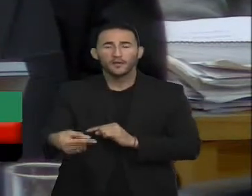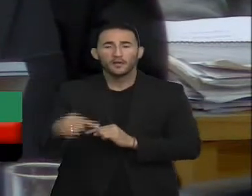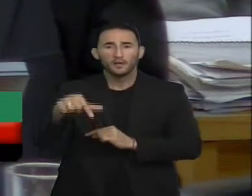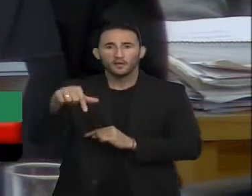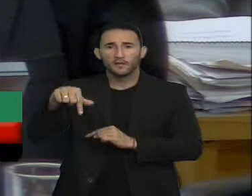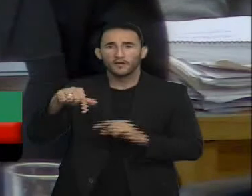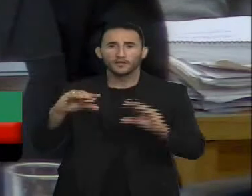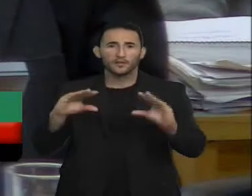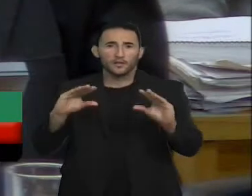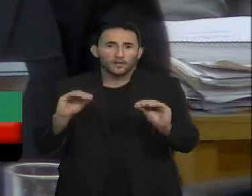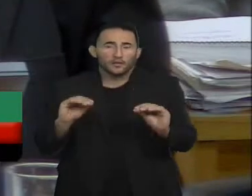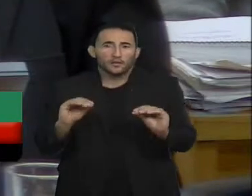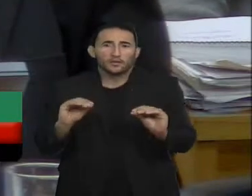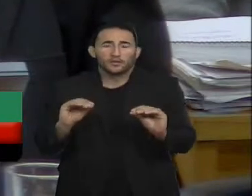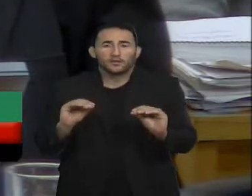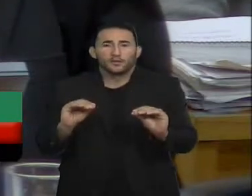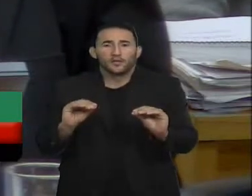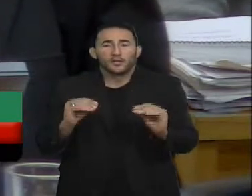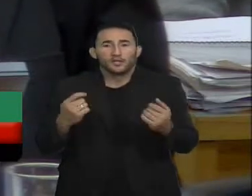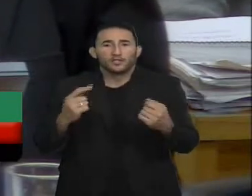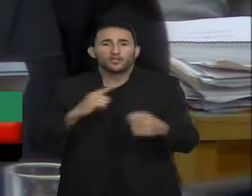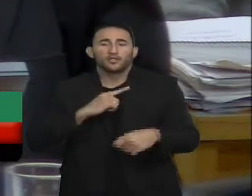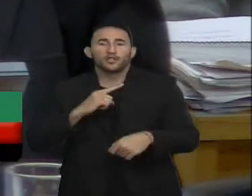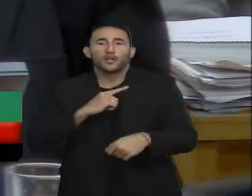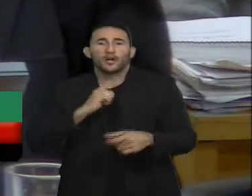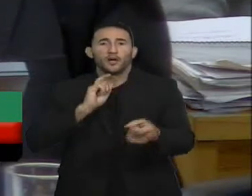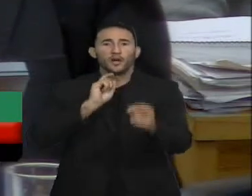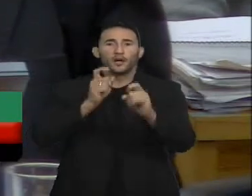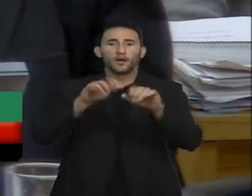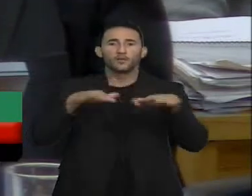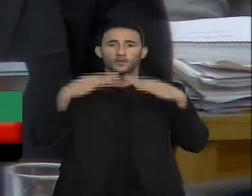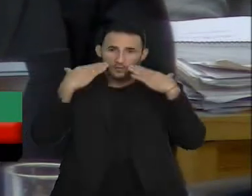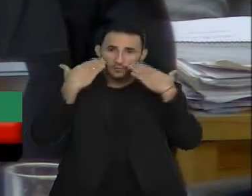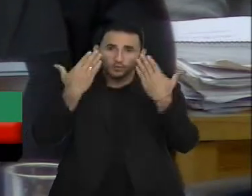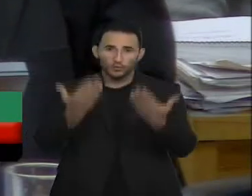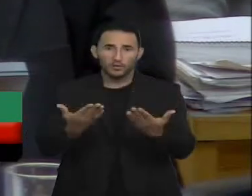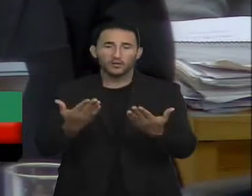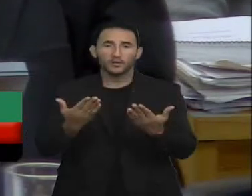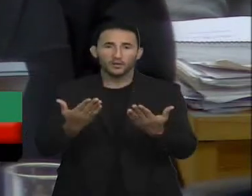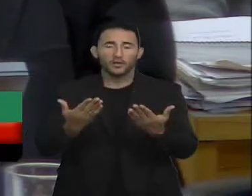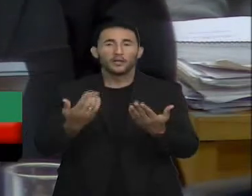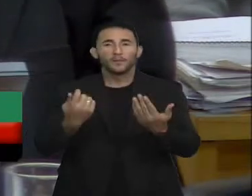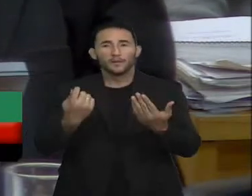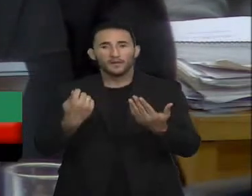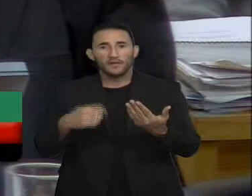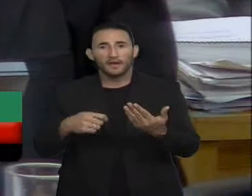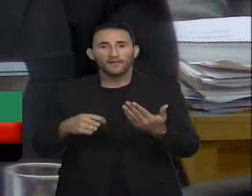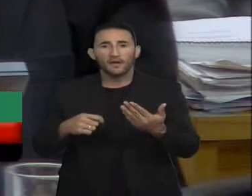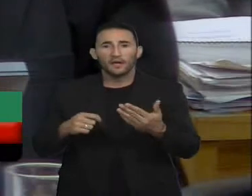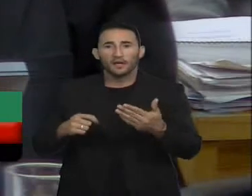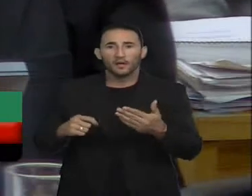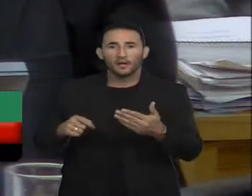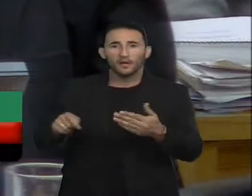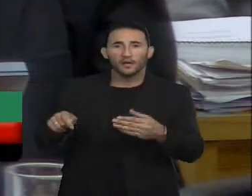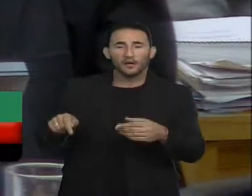19 horas, 18 horas, tinha audiência, nós tínhamos que suspender a